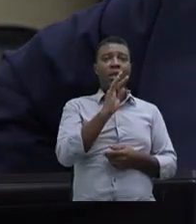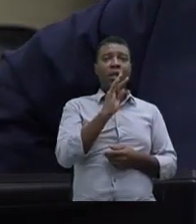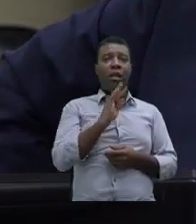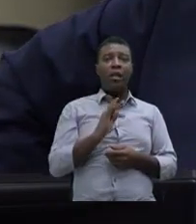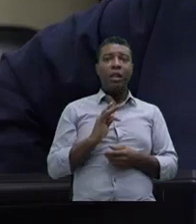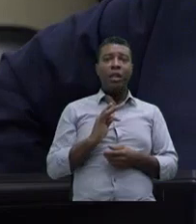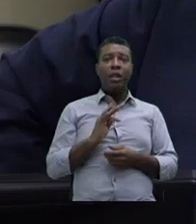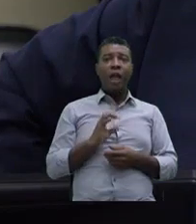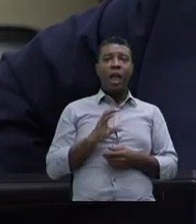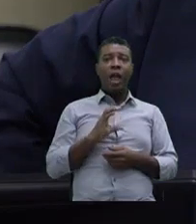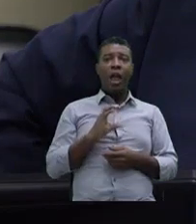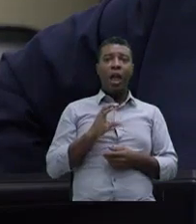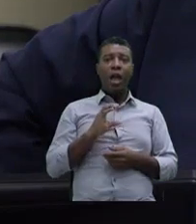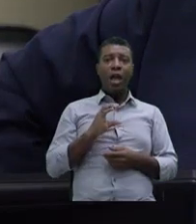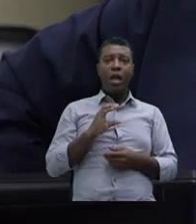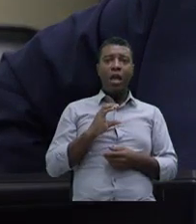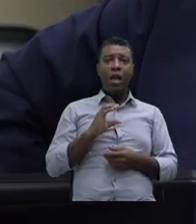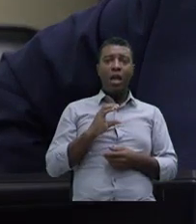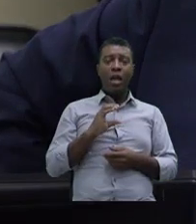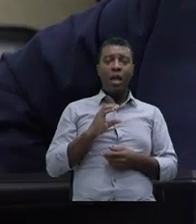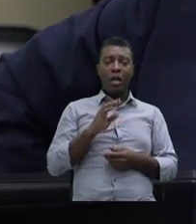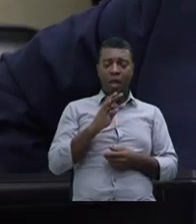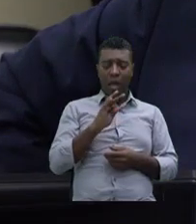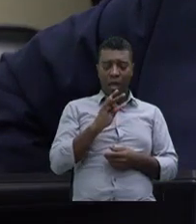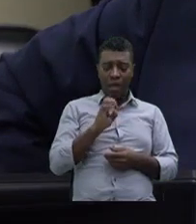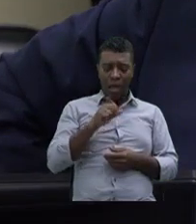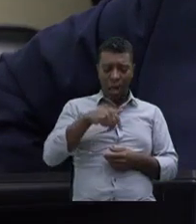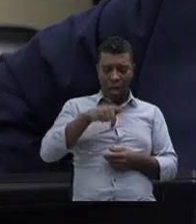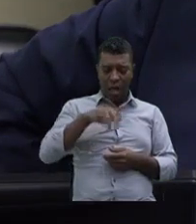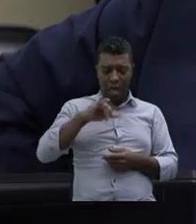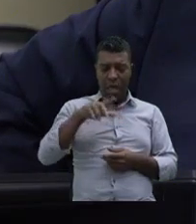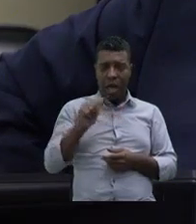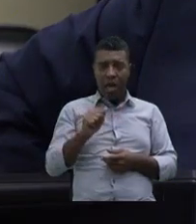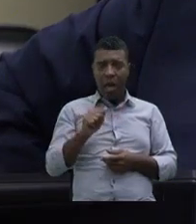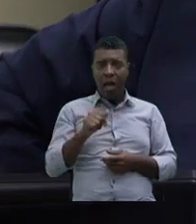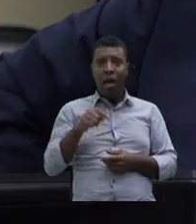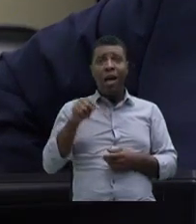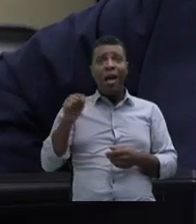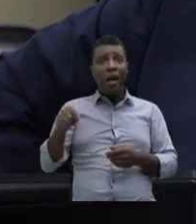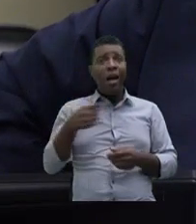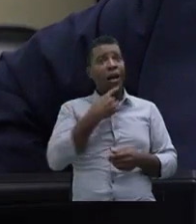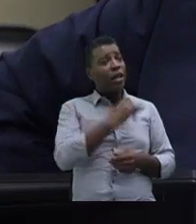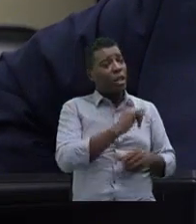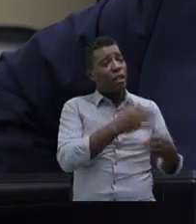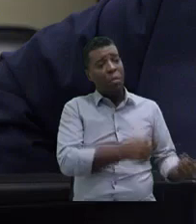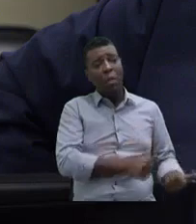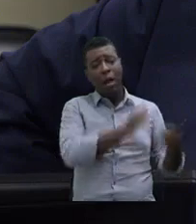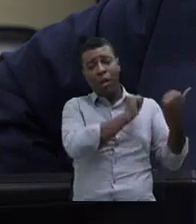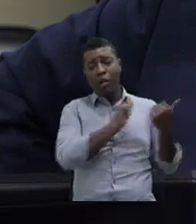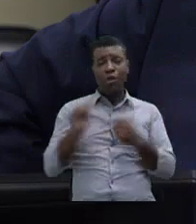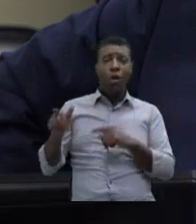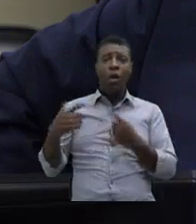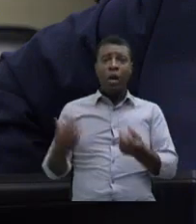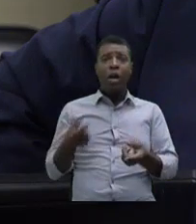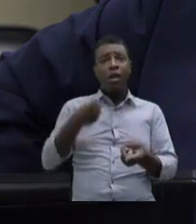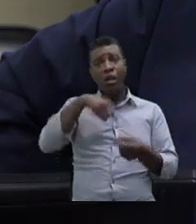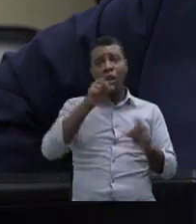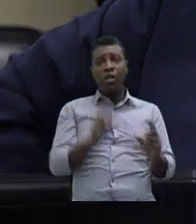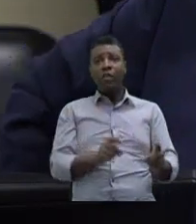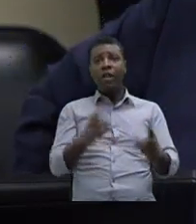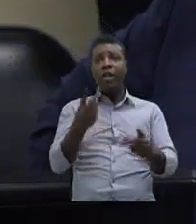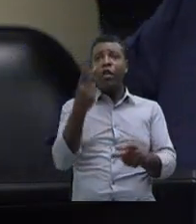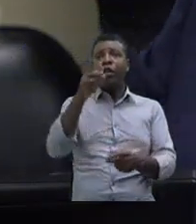que a tequila, como bebida. Então, alguém que está falando aqui, alguém que entende do ramo, e nós vendemos 2 milhões